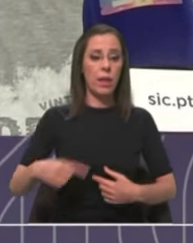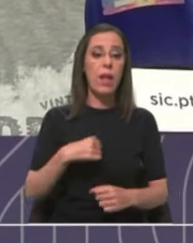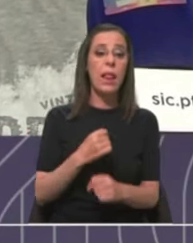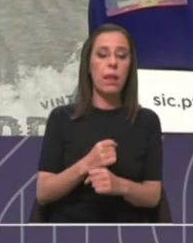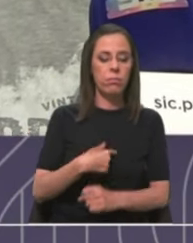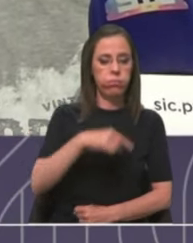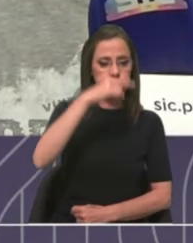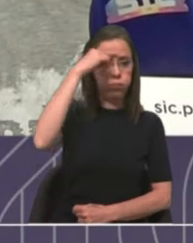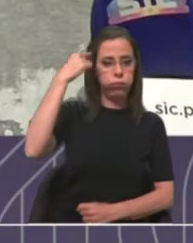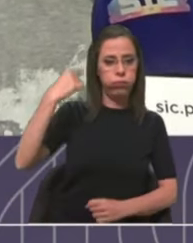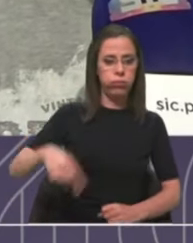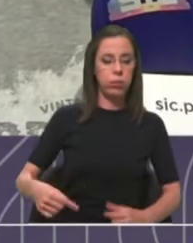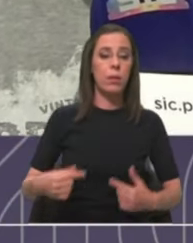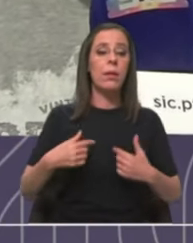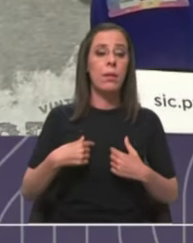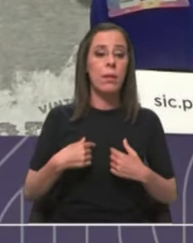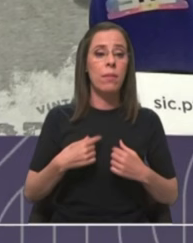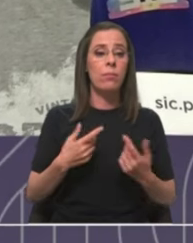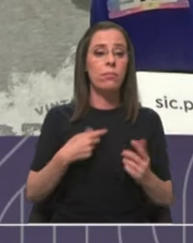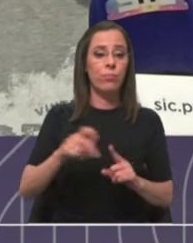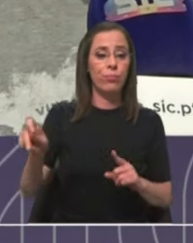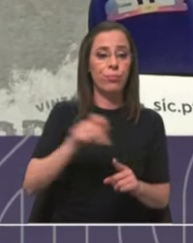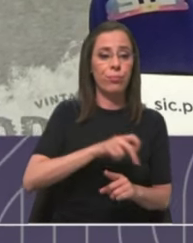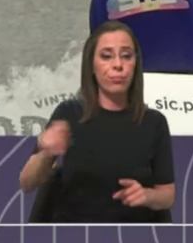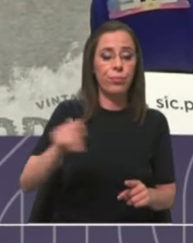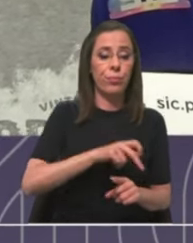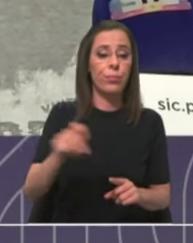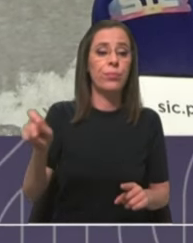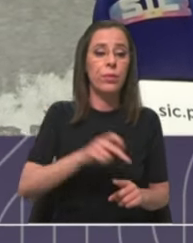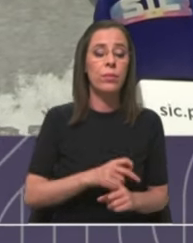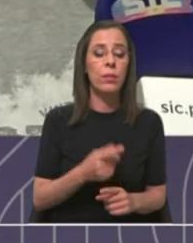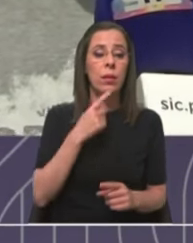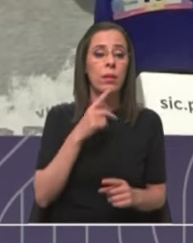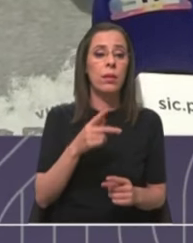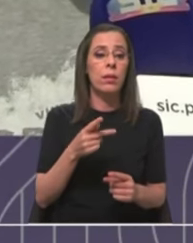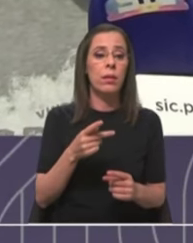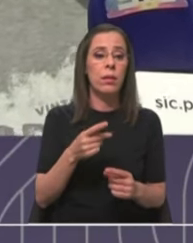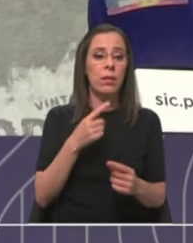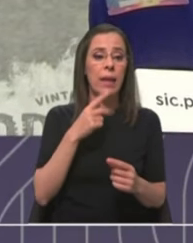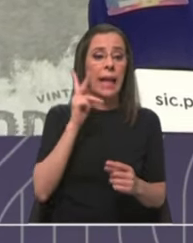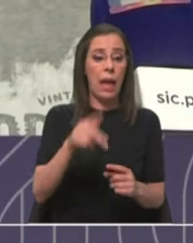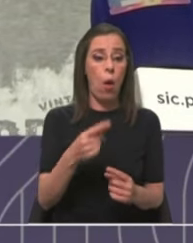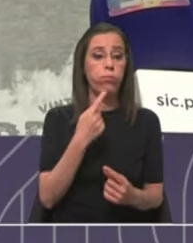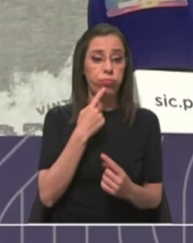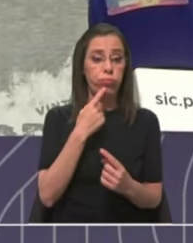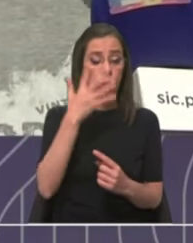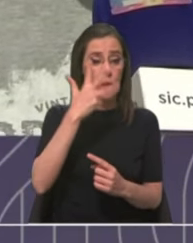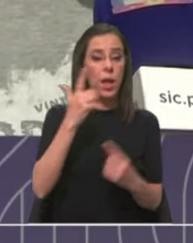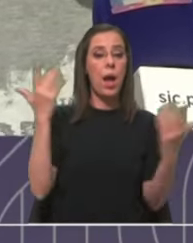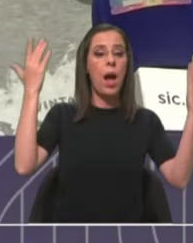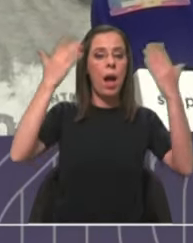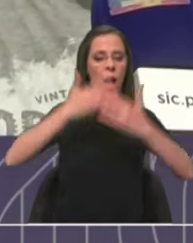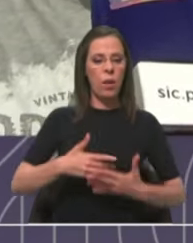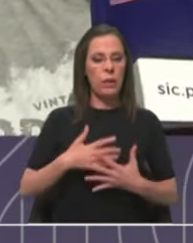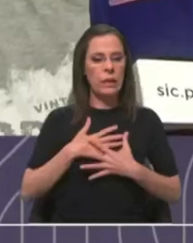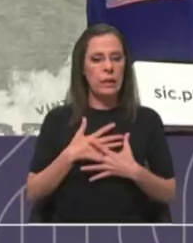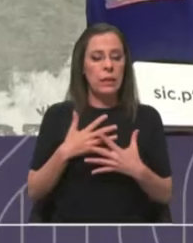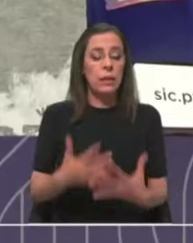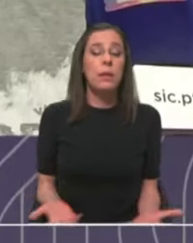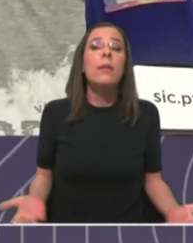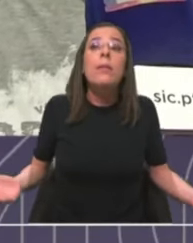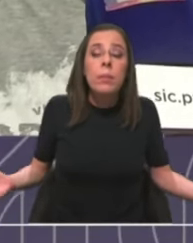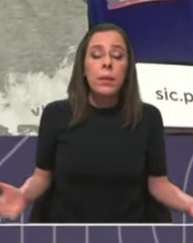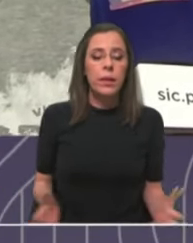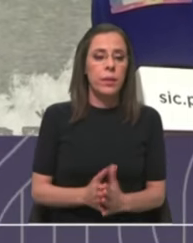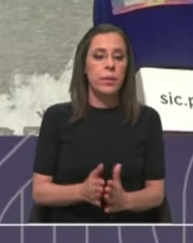serviço, porque eu tenho que me movimentar muito o dia todo, faço muitos quilómetros durante o dia, chego à noite arrasado. Mas olha,